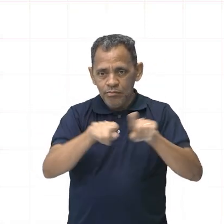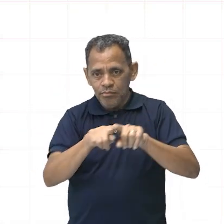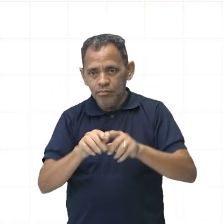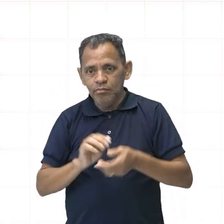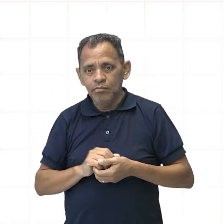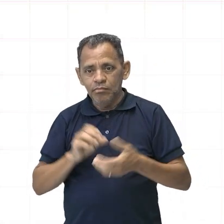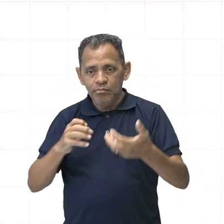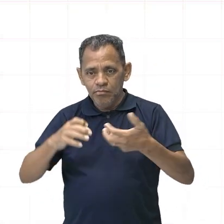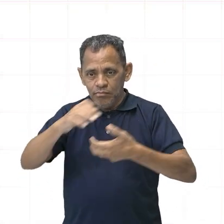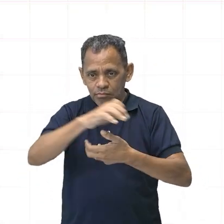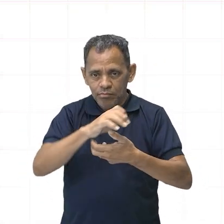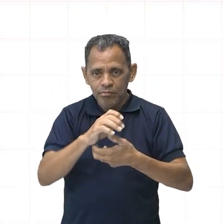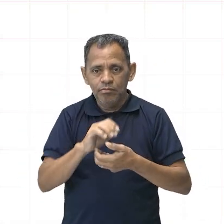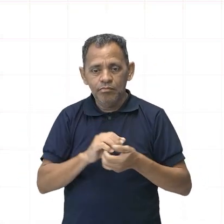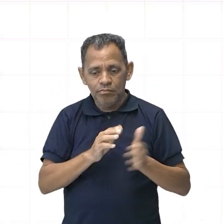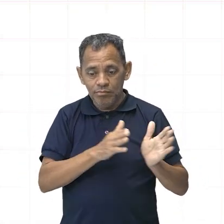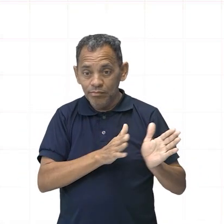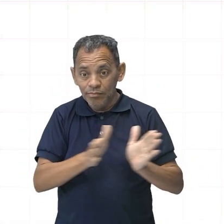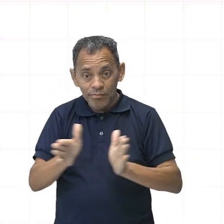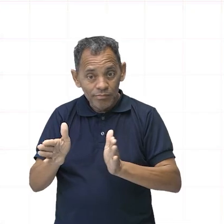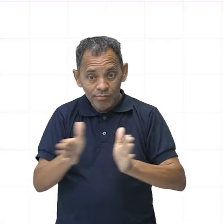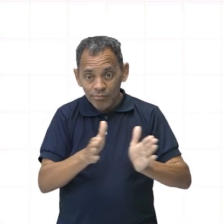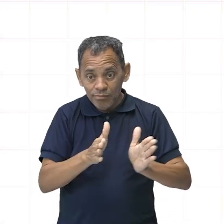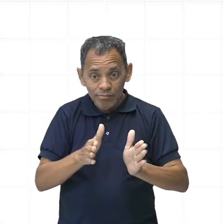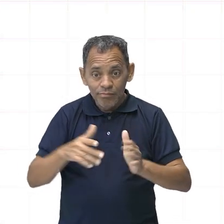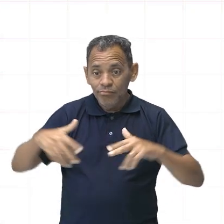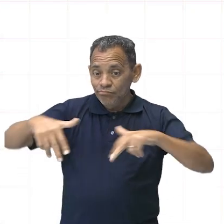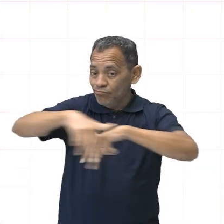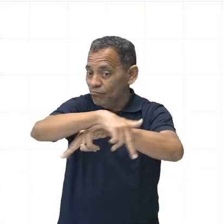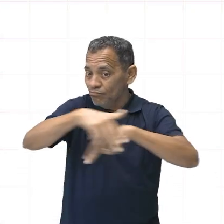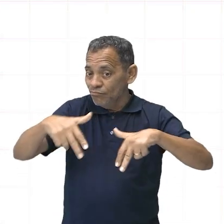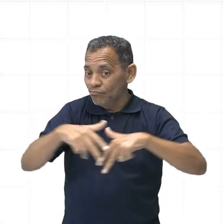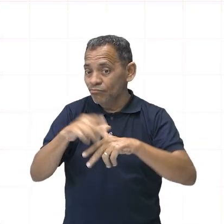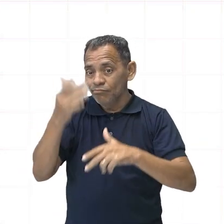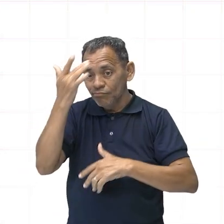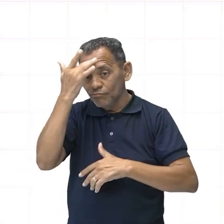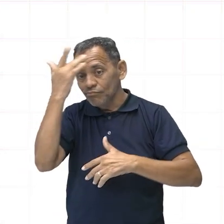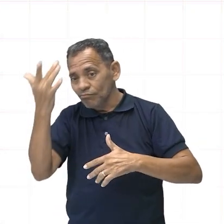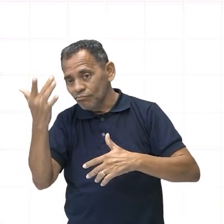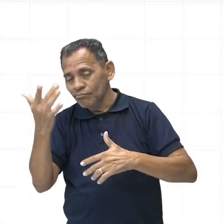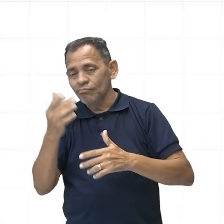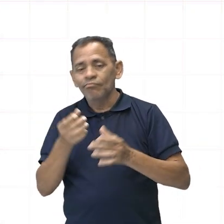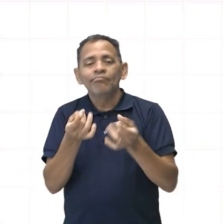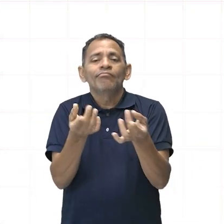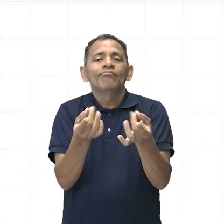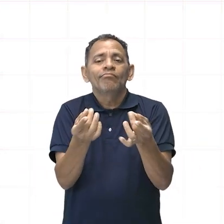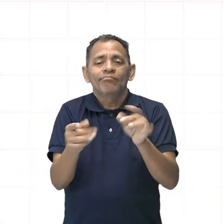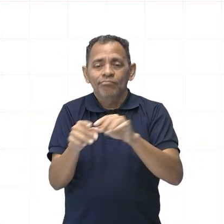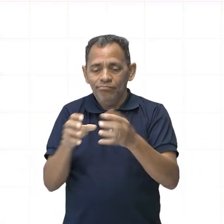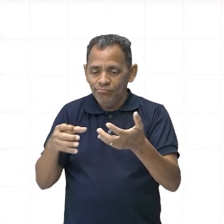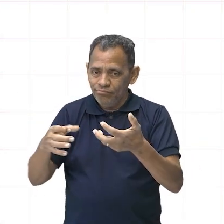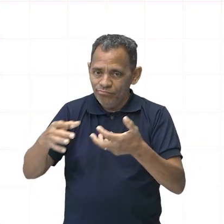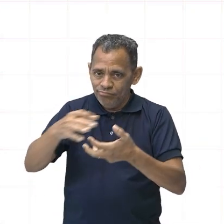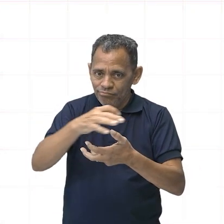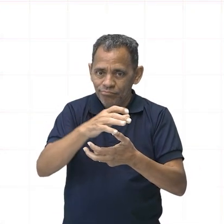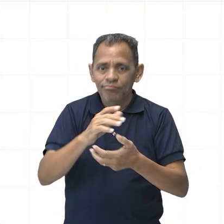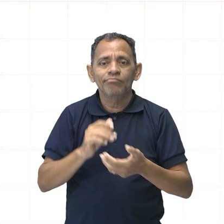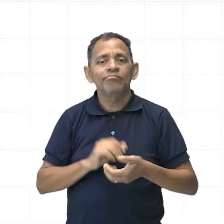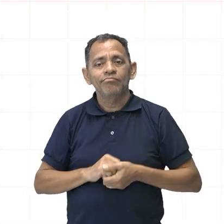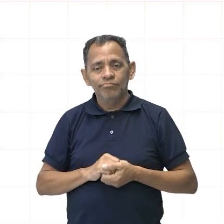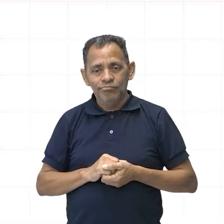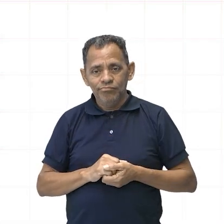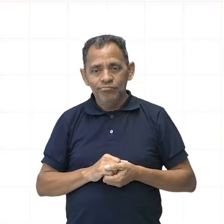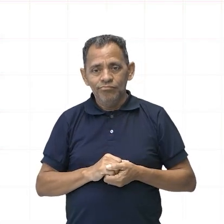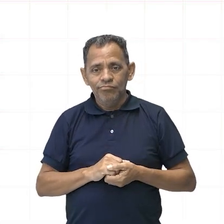ponto ali de passagem obrigatório que acabou facilitando o comércio aí de todos os continentes que vão de ambos os continentes,